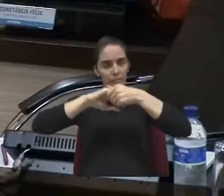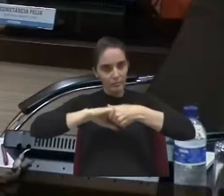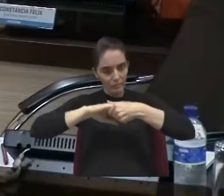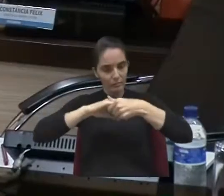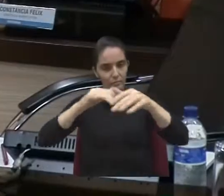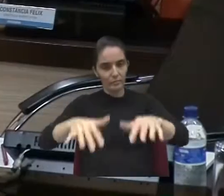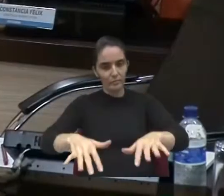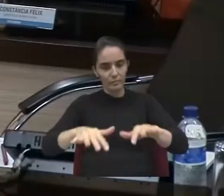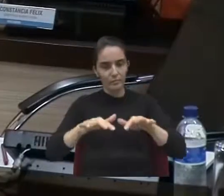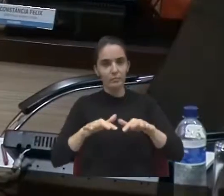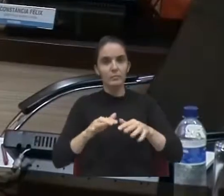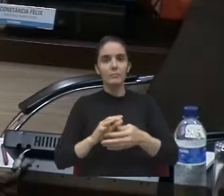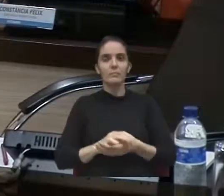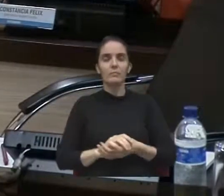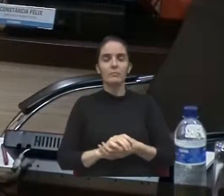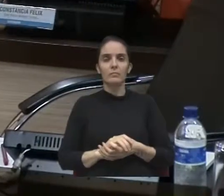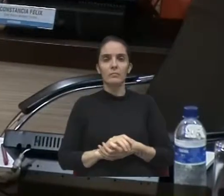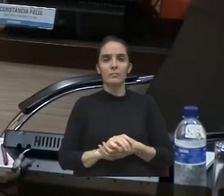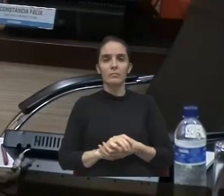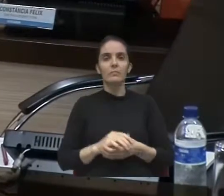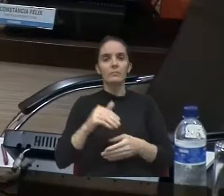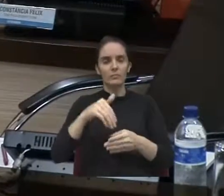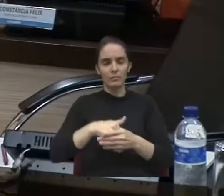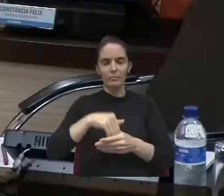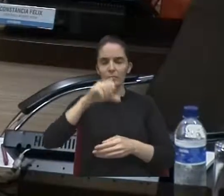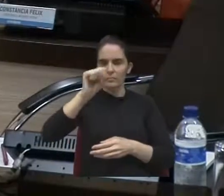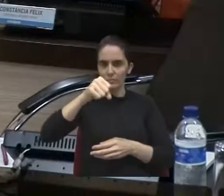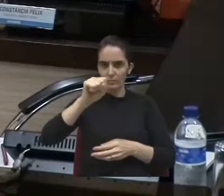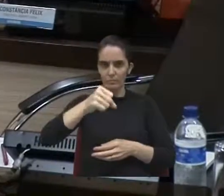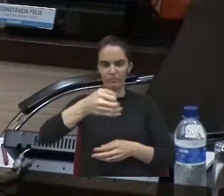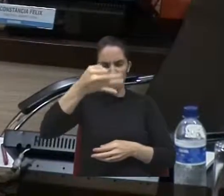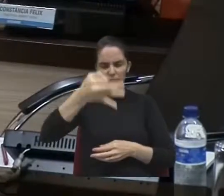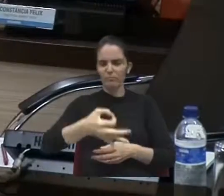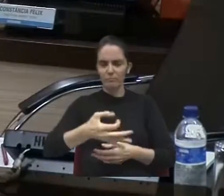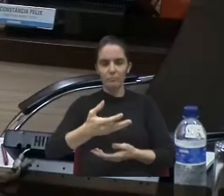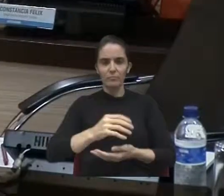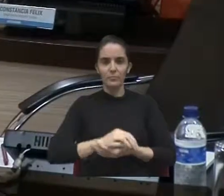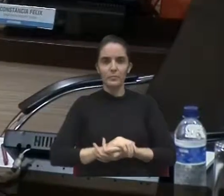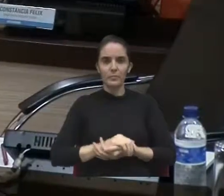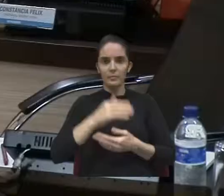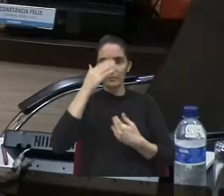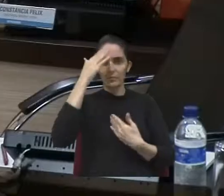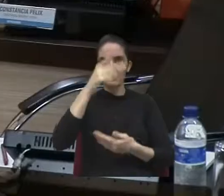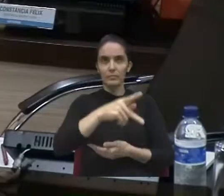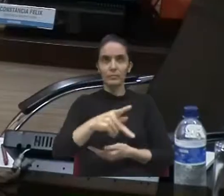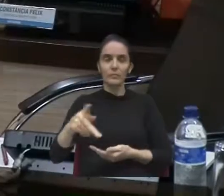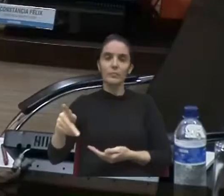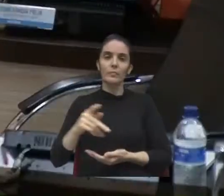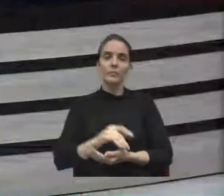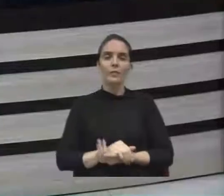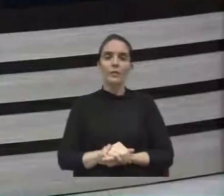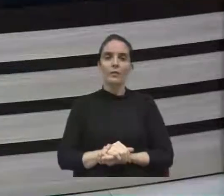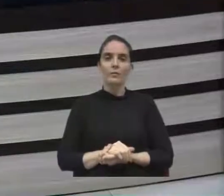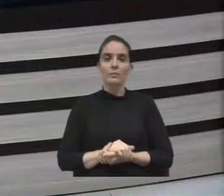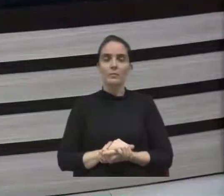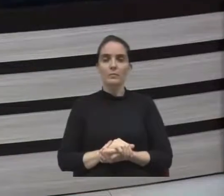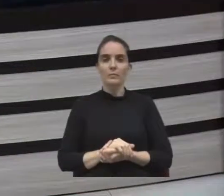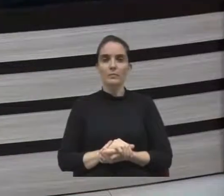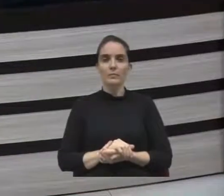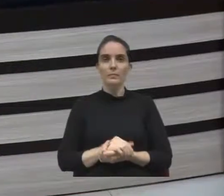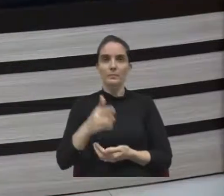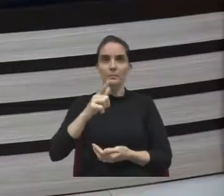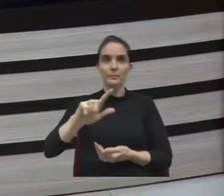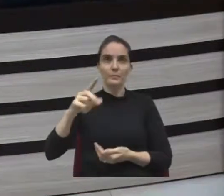sensível à causa e votará positivamente pelo projeto. Obrigada, presidente. Mais algum vereador deseja